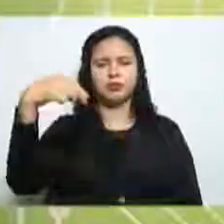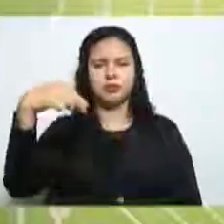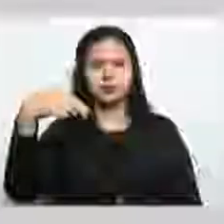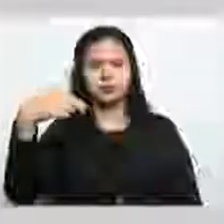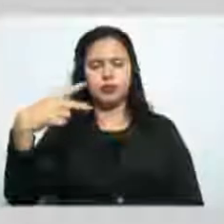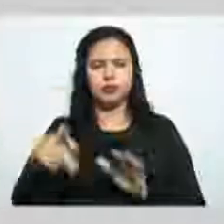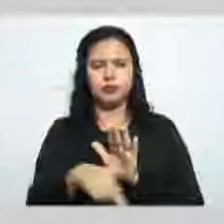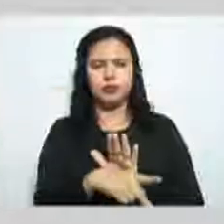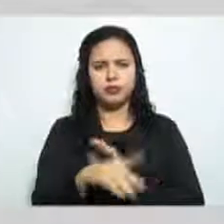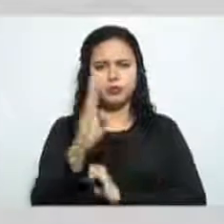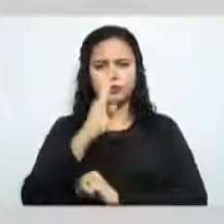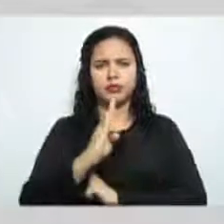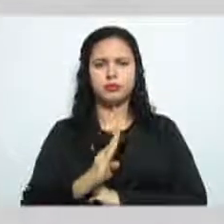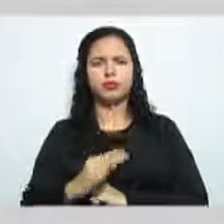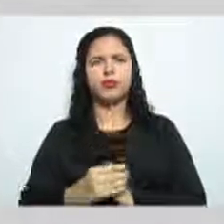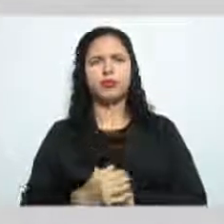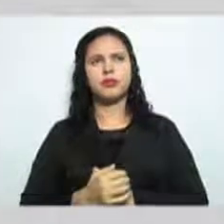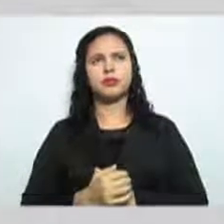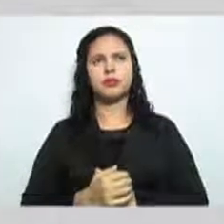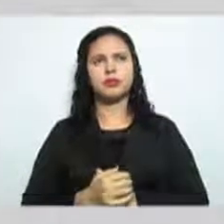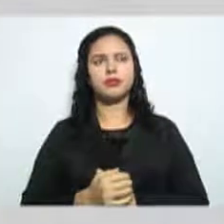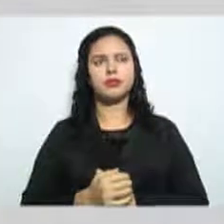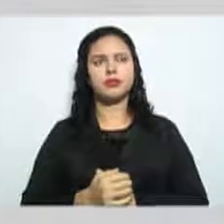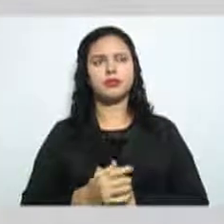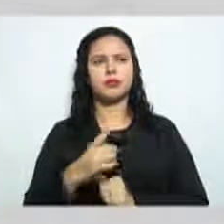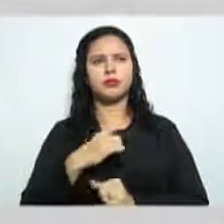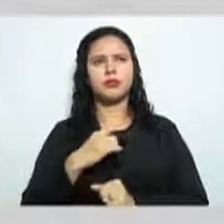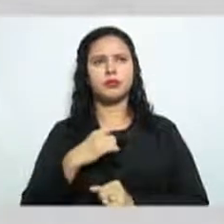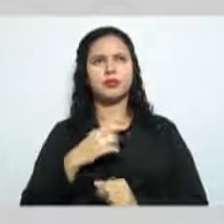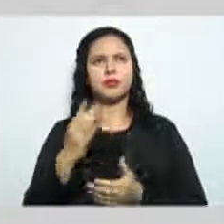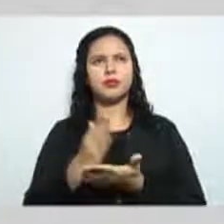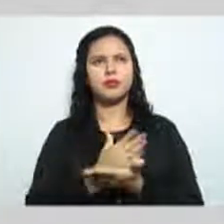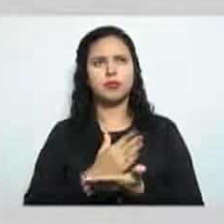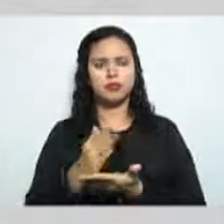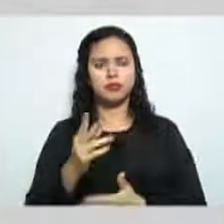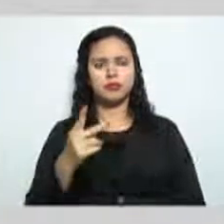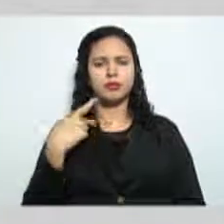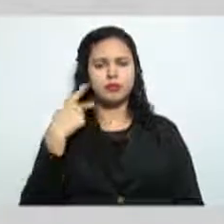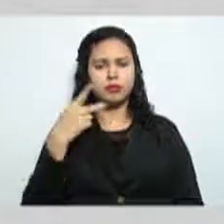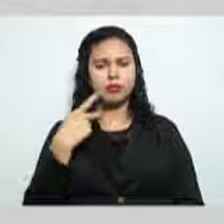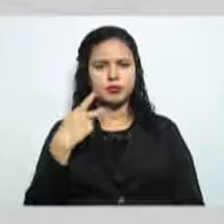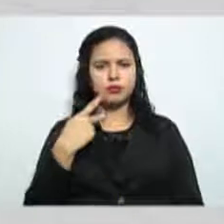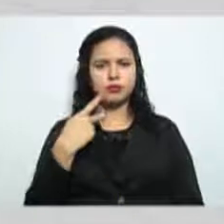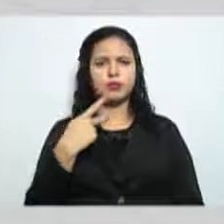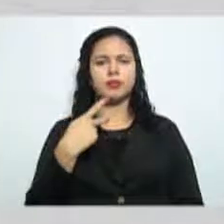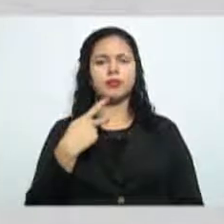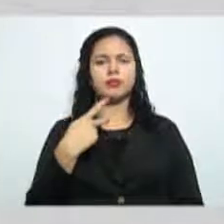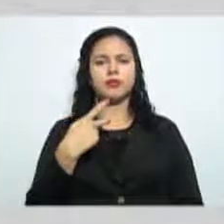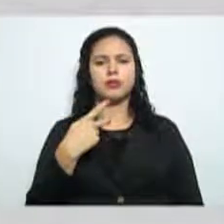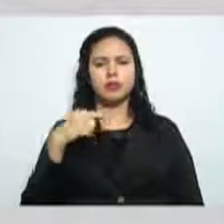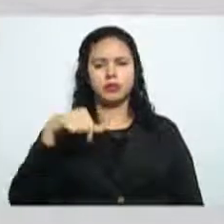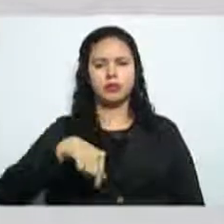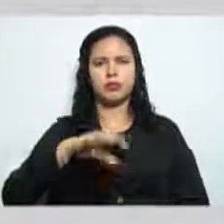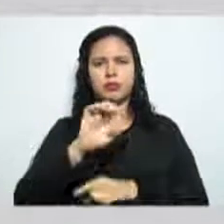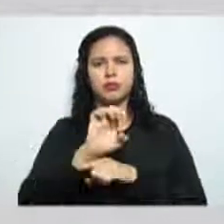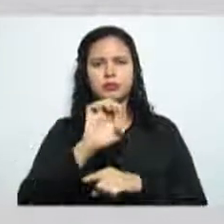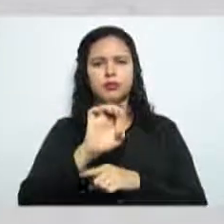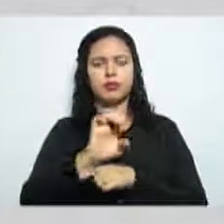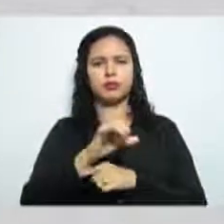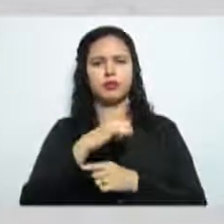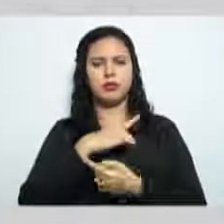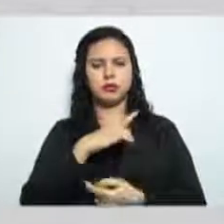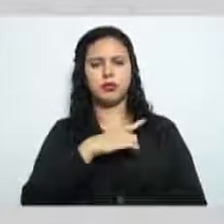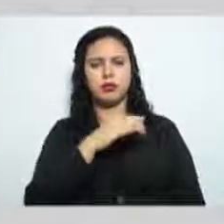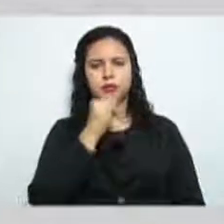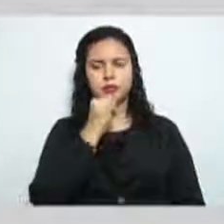Brasil. Para isso, a gente tem algumas políticas que já acontecem aqui no nosso estado. O estado de Rondônia, ele tem, por